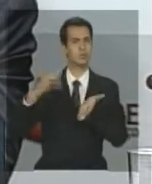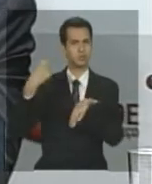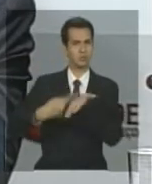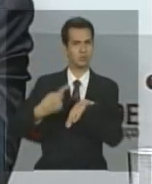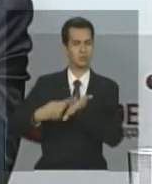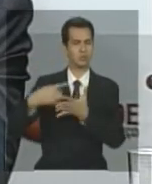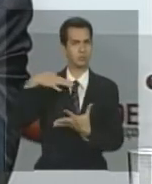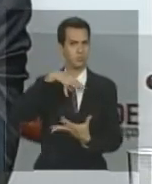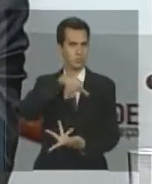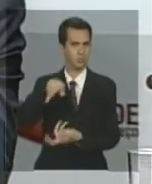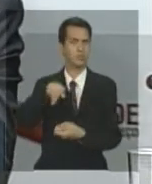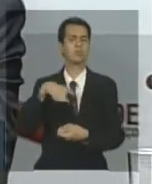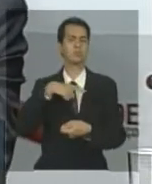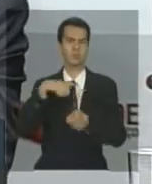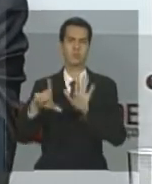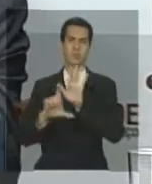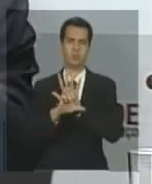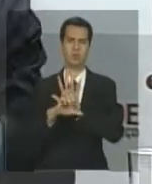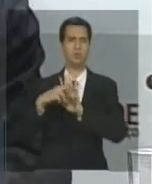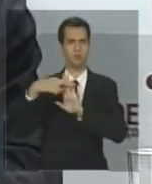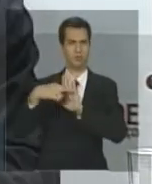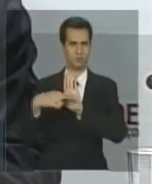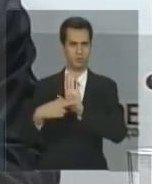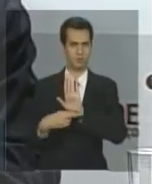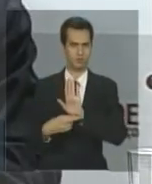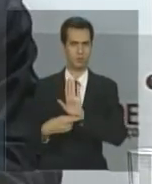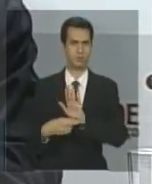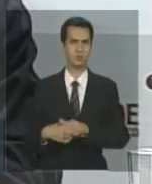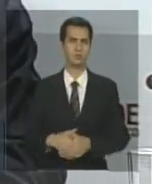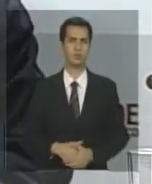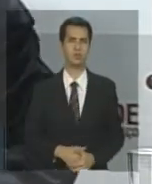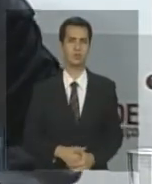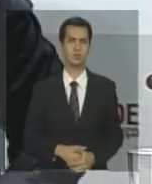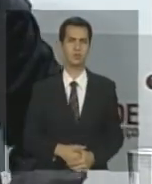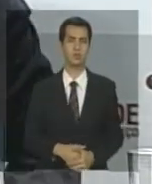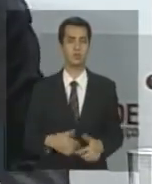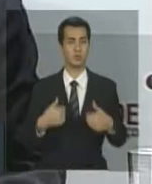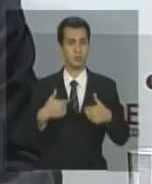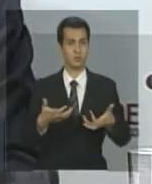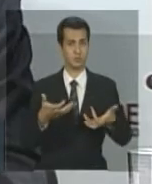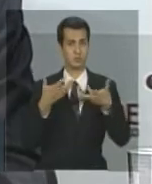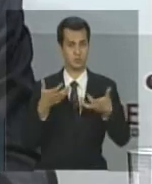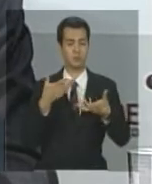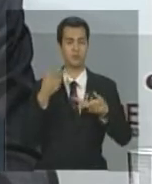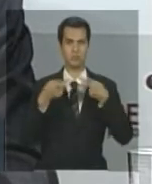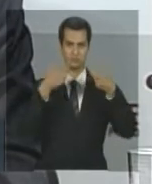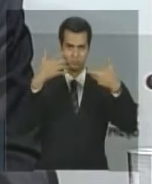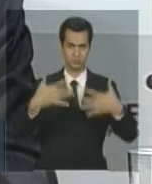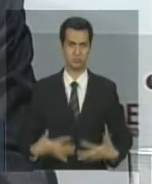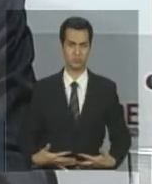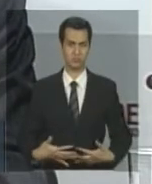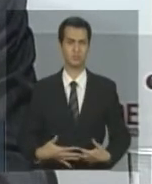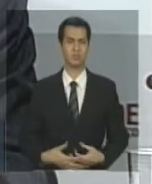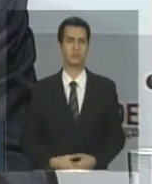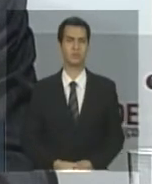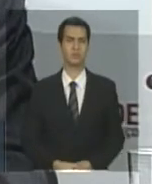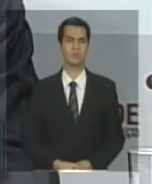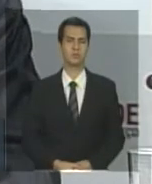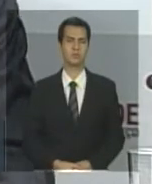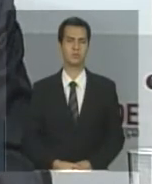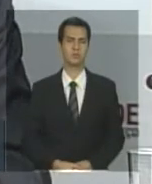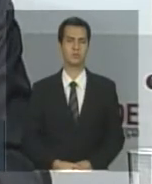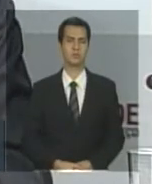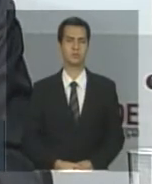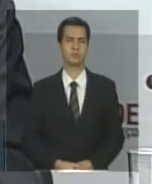internacionais de combate a qualquer tipo de tráfico de órgãos. Então, queria chamar a atenção para essa nova portaria. Quero